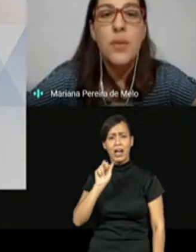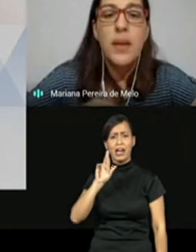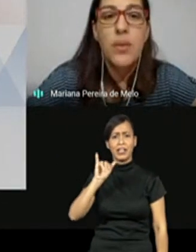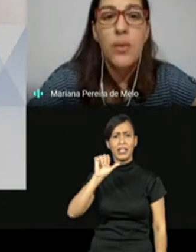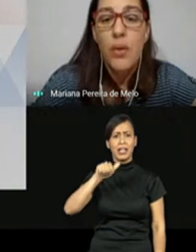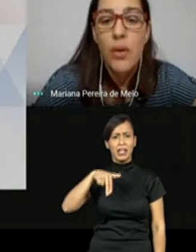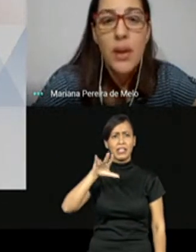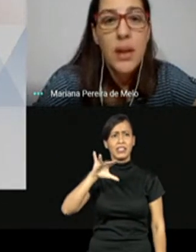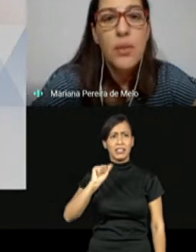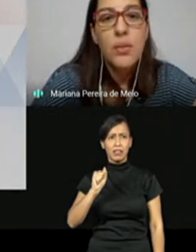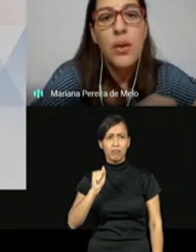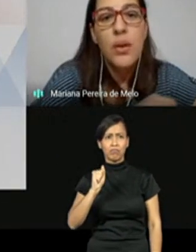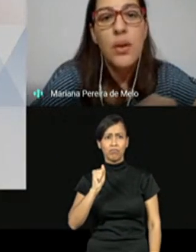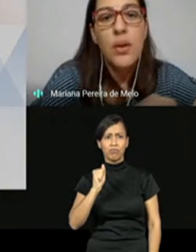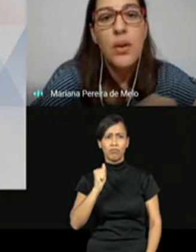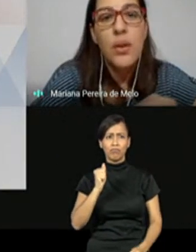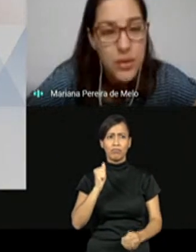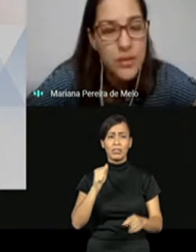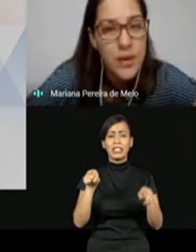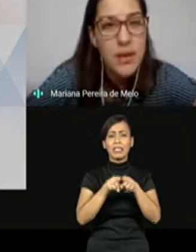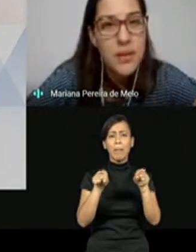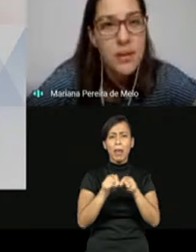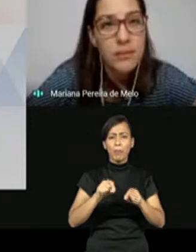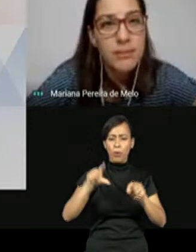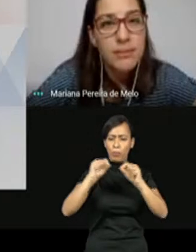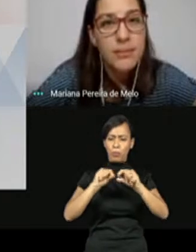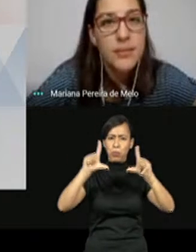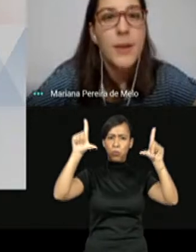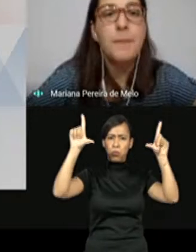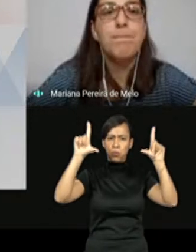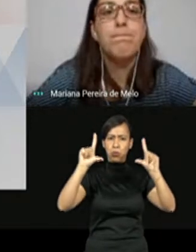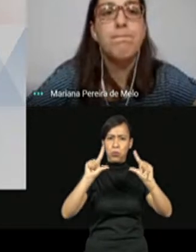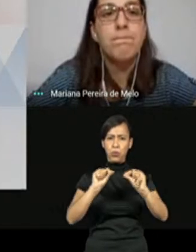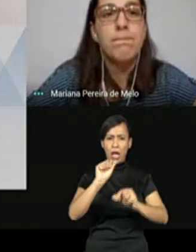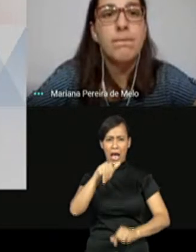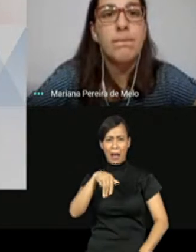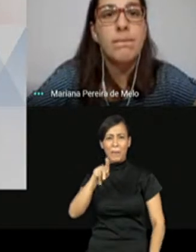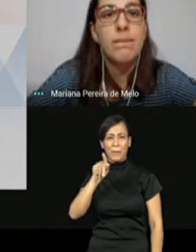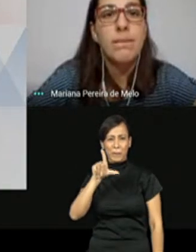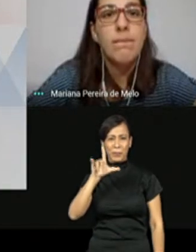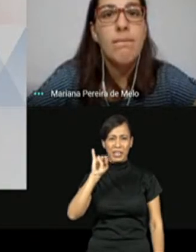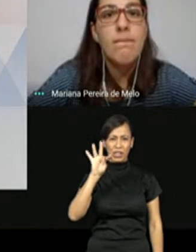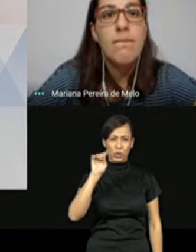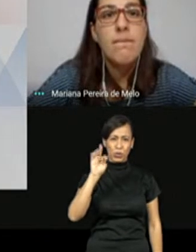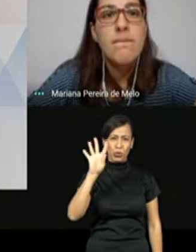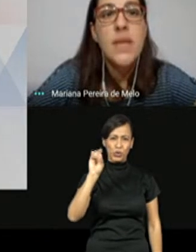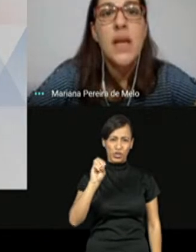desvio padrão e o nosso coeficiente de variação. Tá?